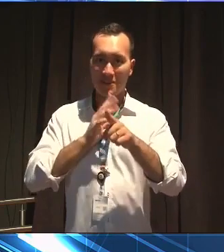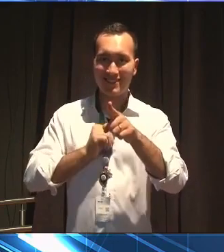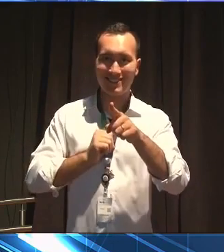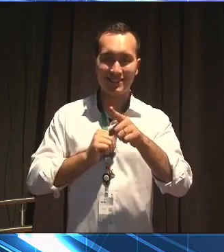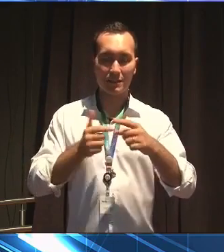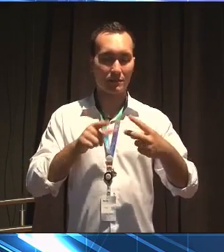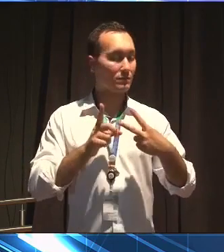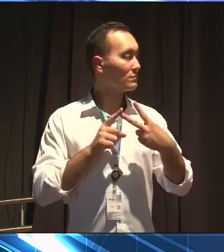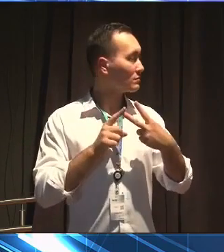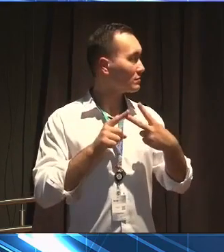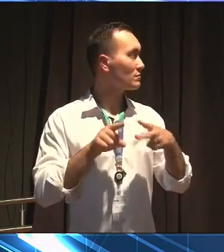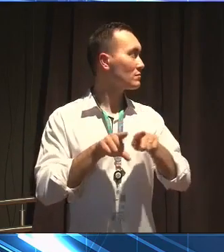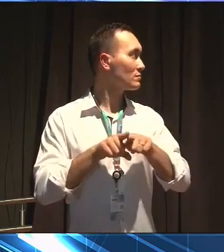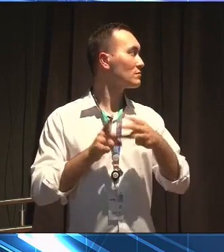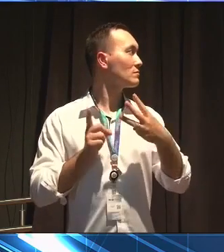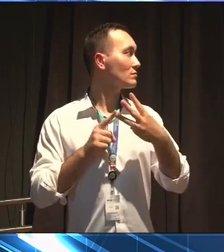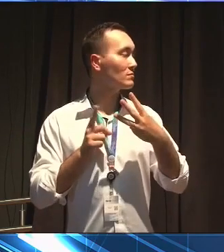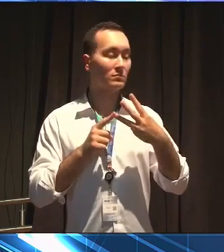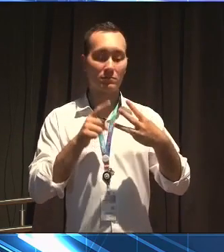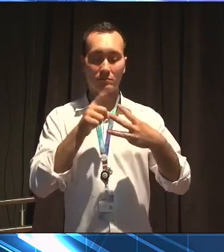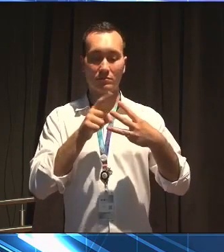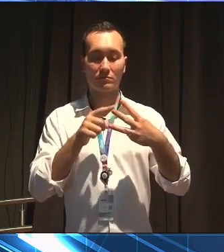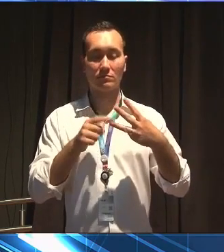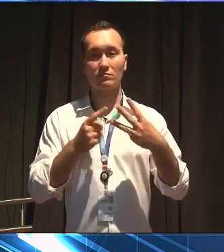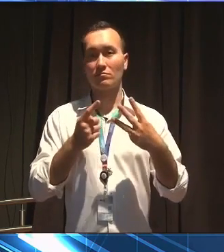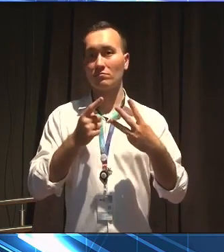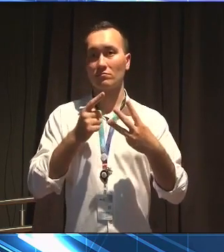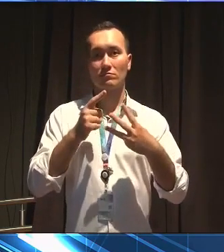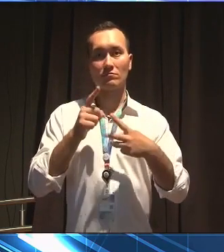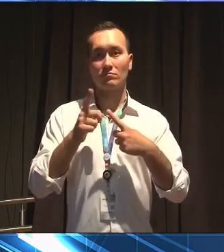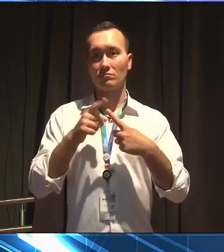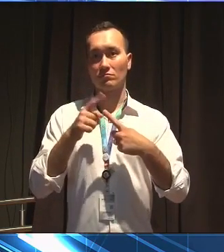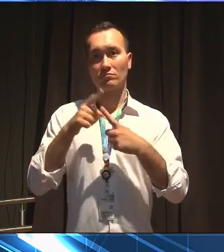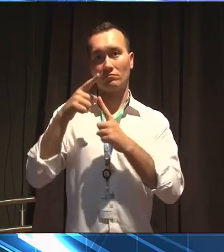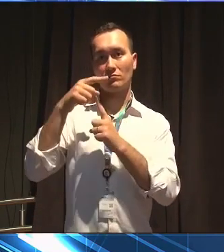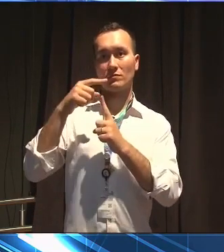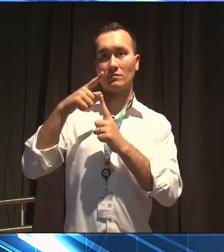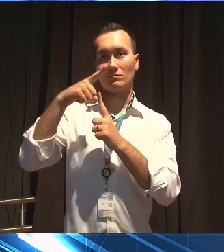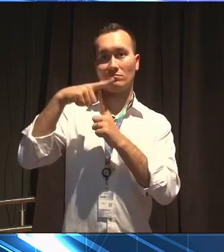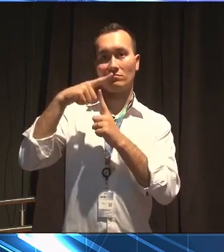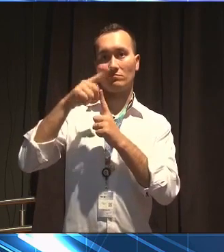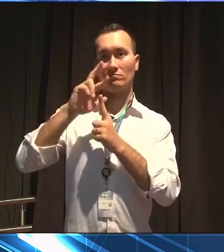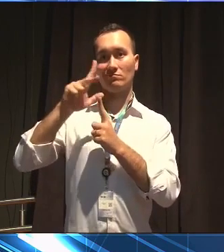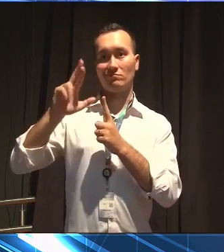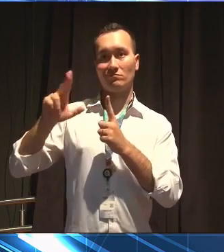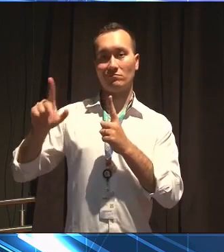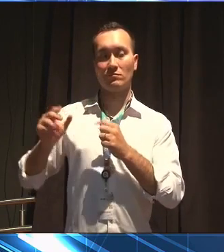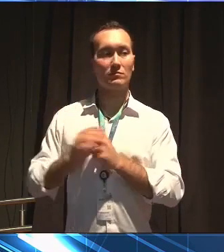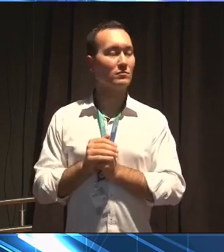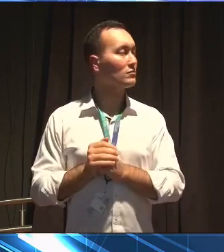o Policy-Based Authorization. O Role-Based, eu gosto de pensar nessas estratégias